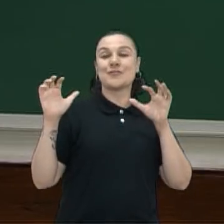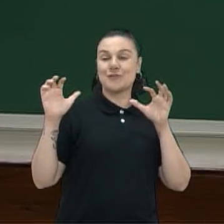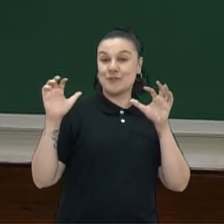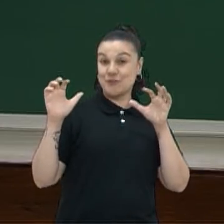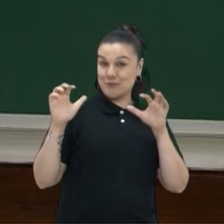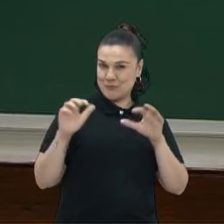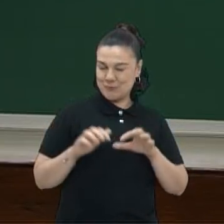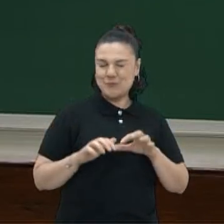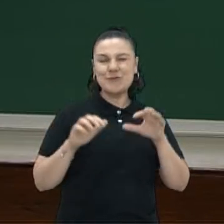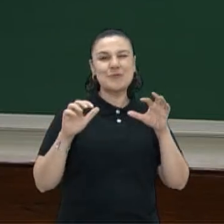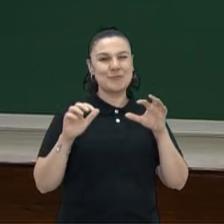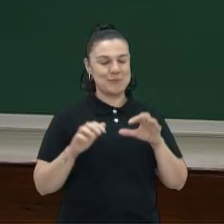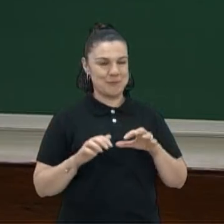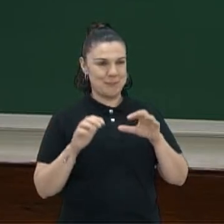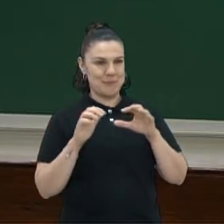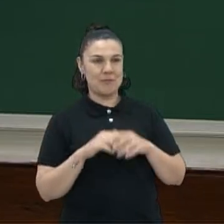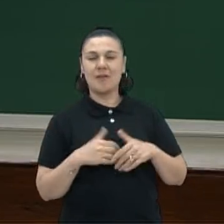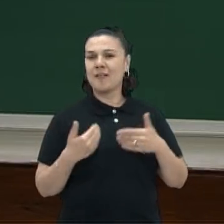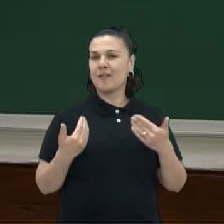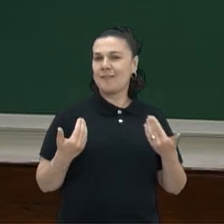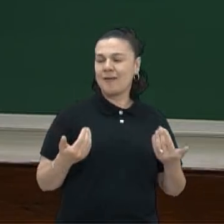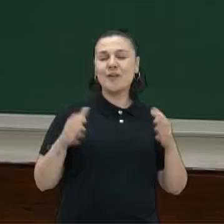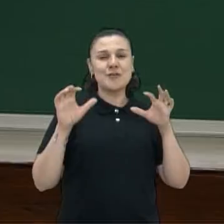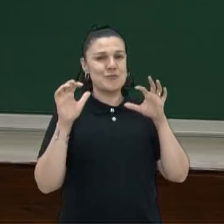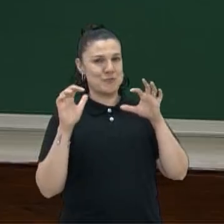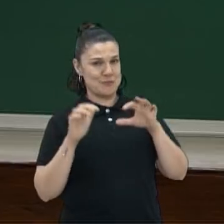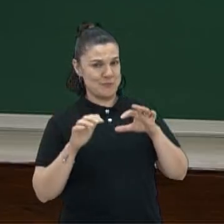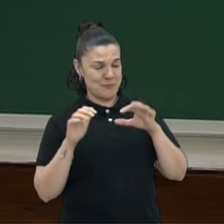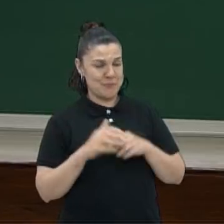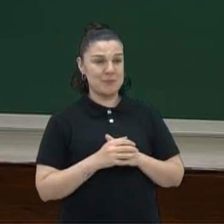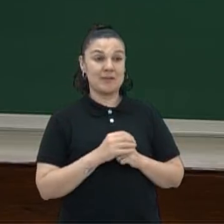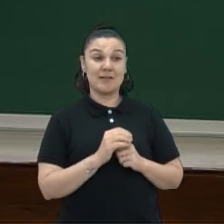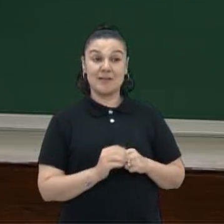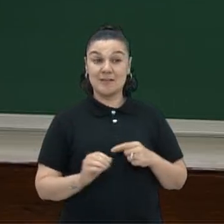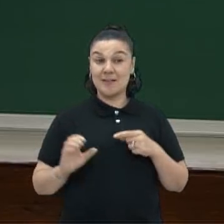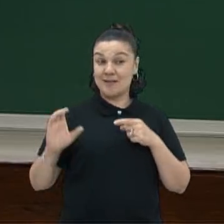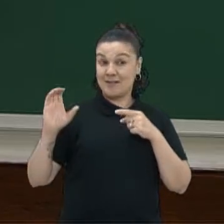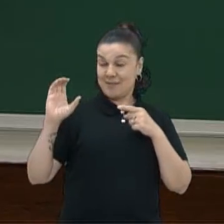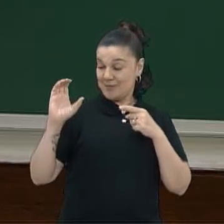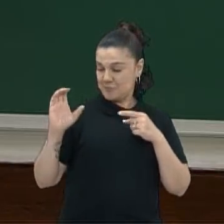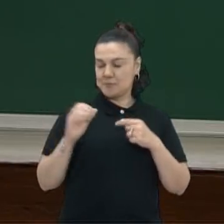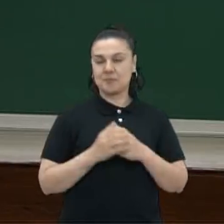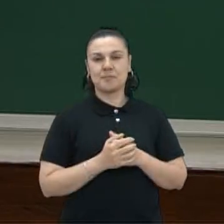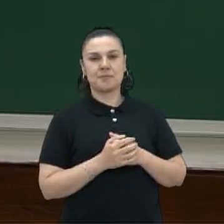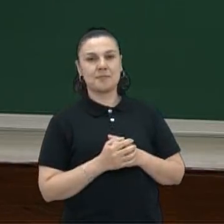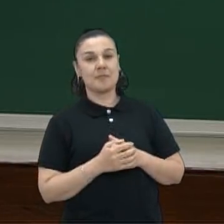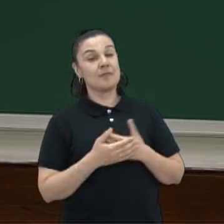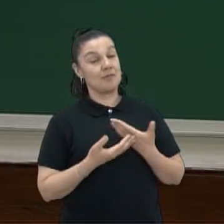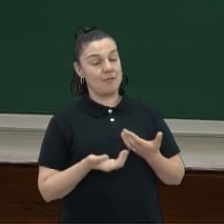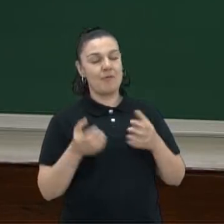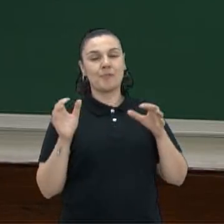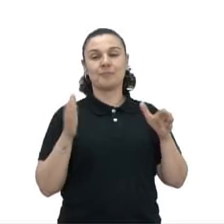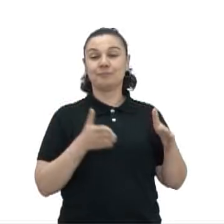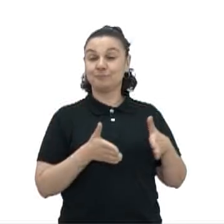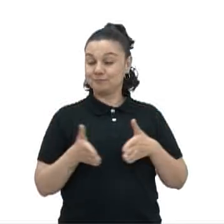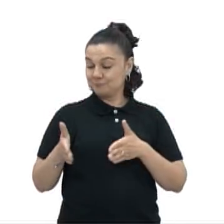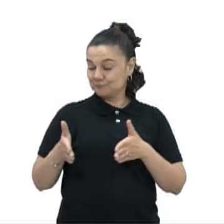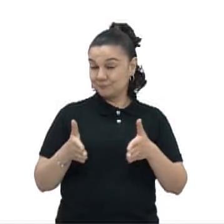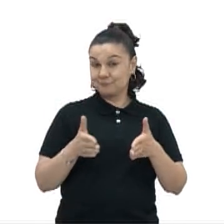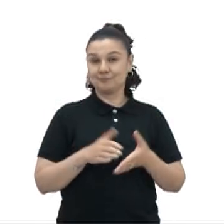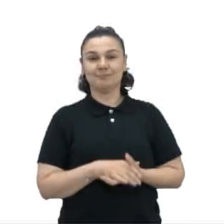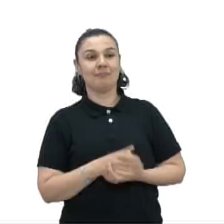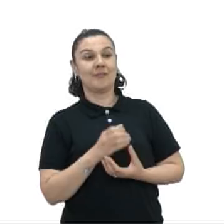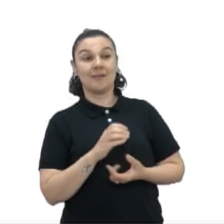erosão pluvial. Quem é o agente? A chuva. Letra C, erosão fluvial. Agente,